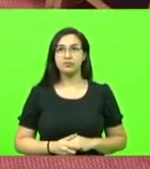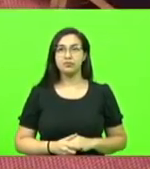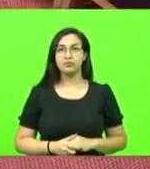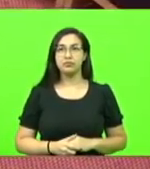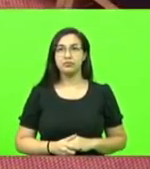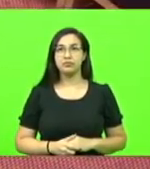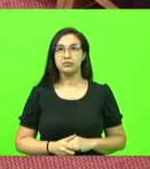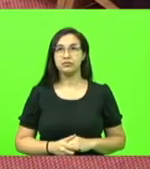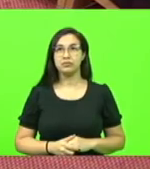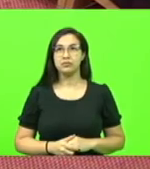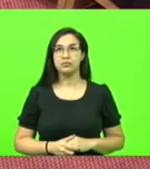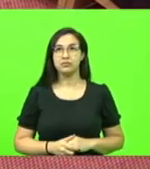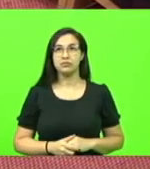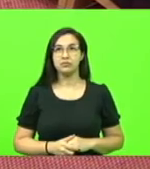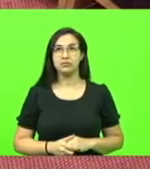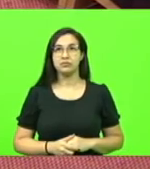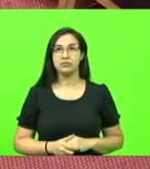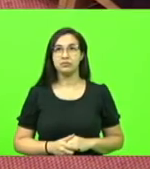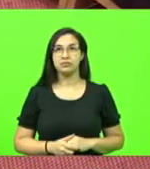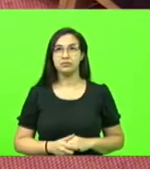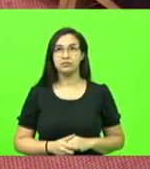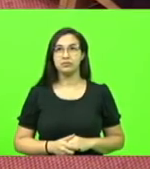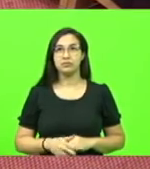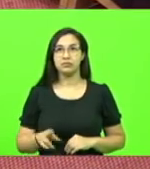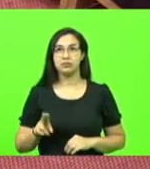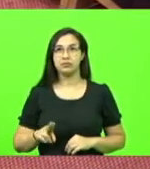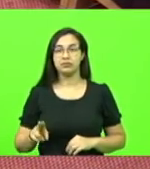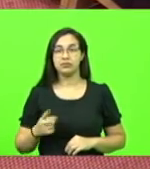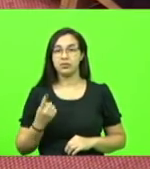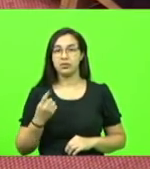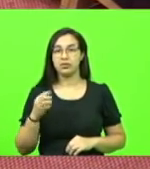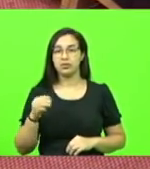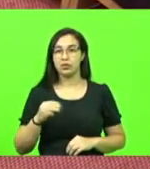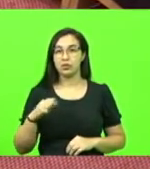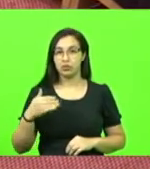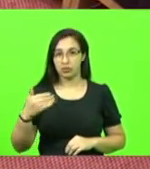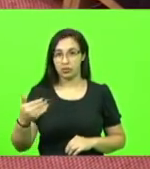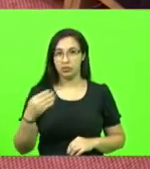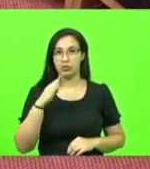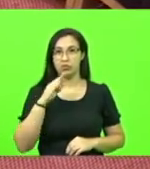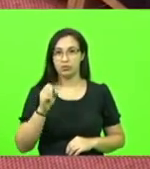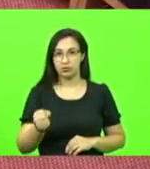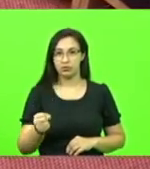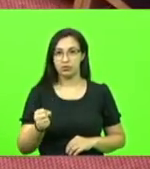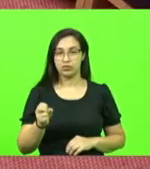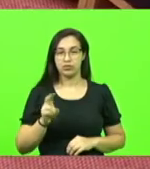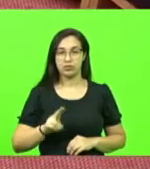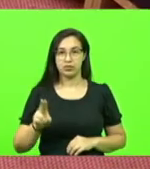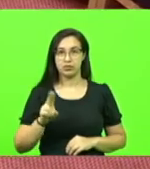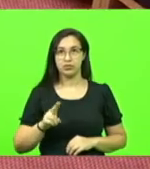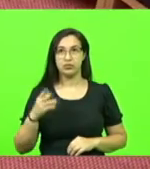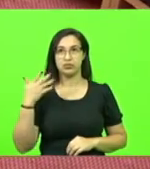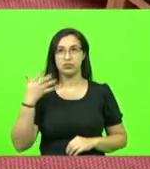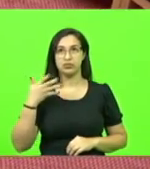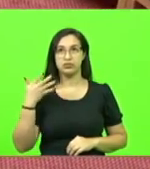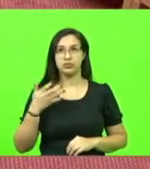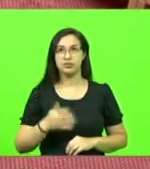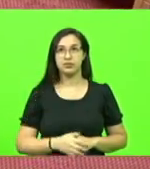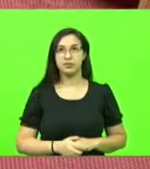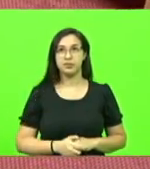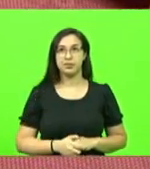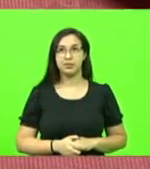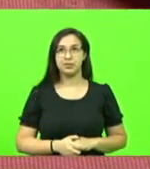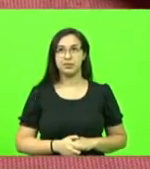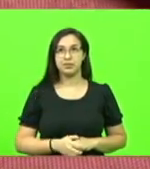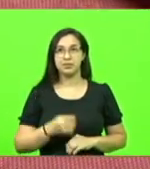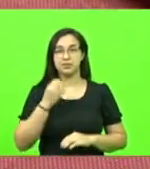Passou a vez, vou usar um minutinho e depois o deputado Bruno já vai fazer a utilização do tempo. Ok, deputado. Senhores deputados, muito